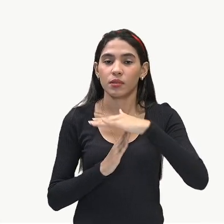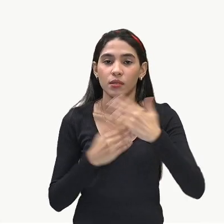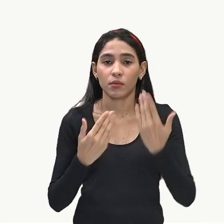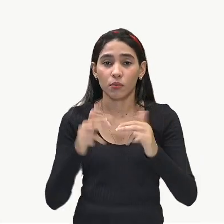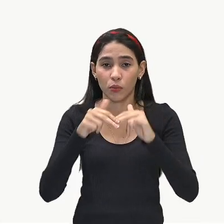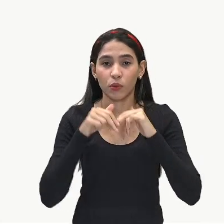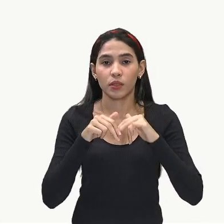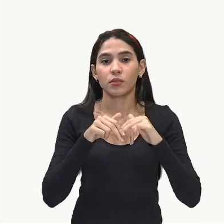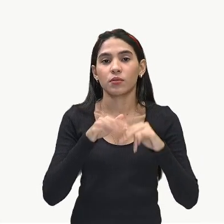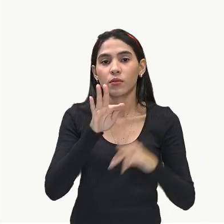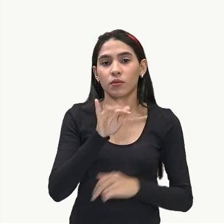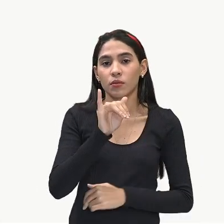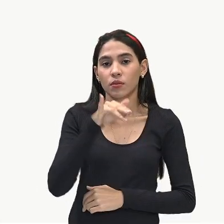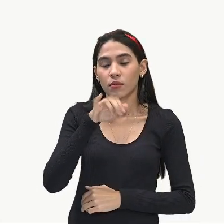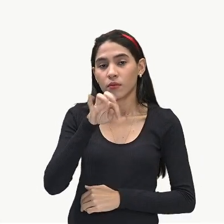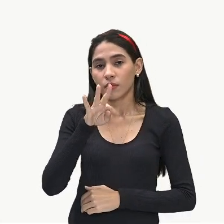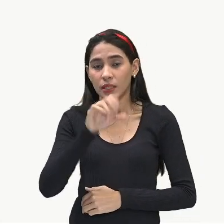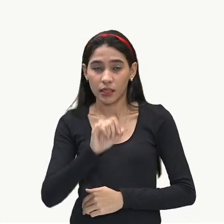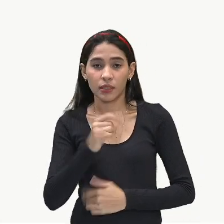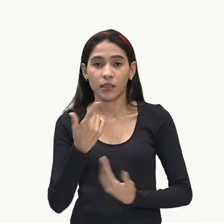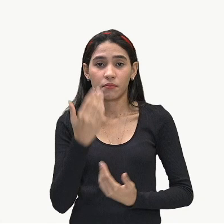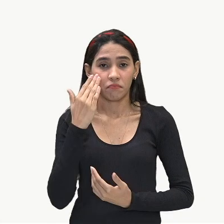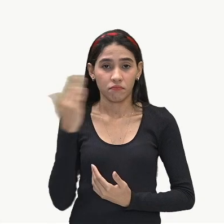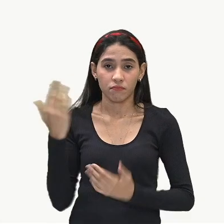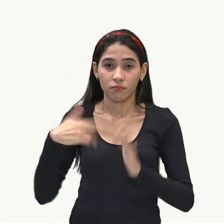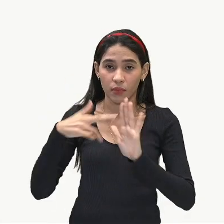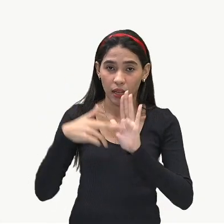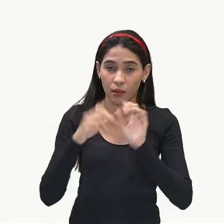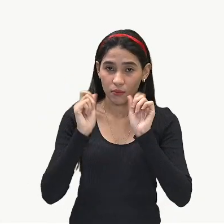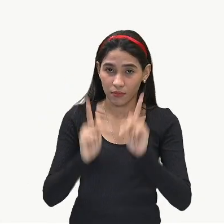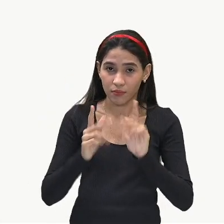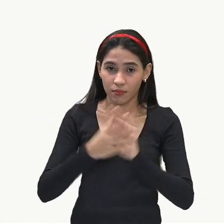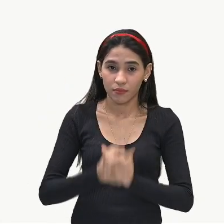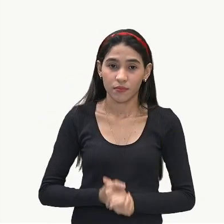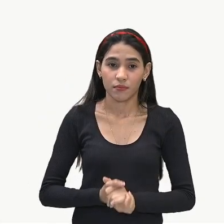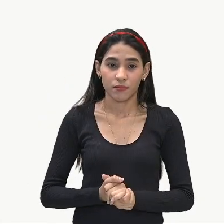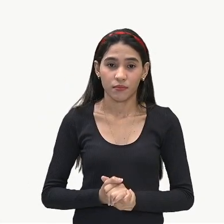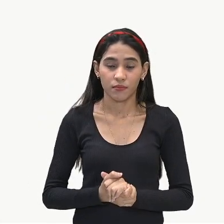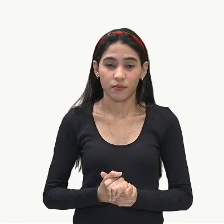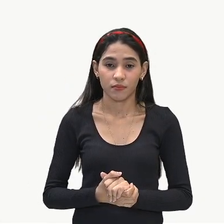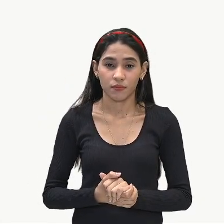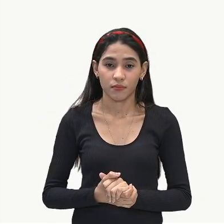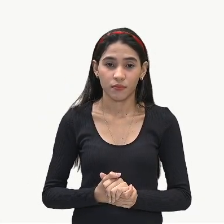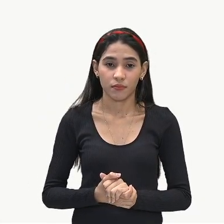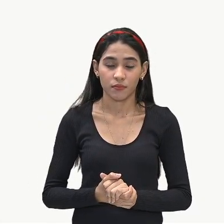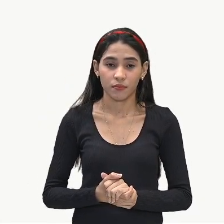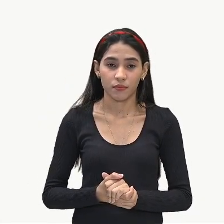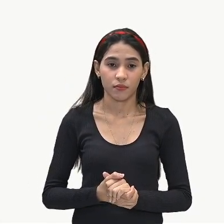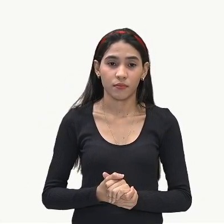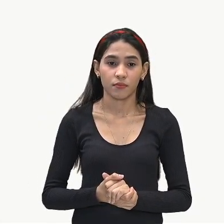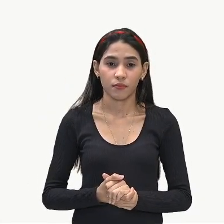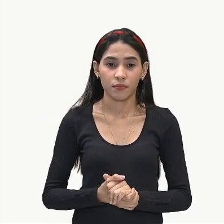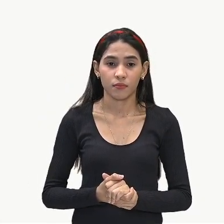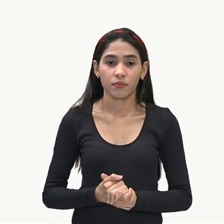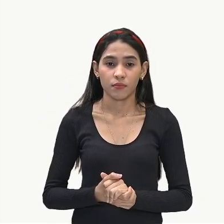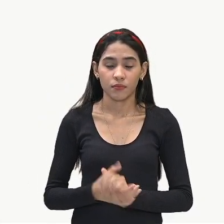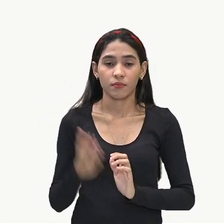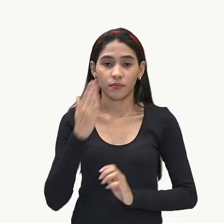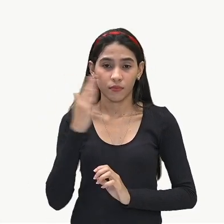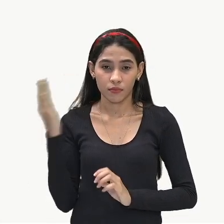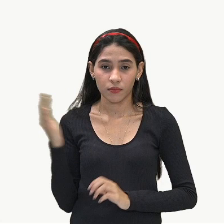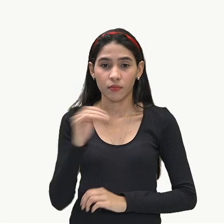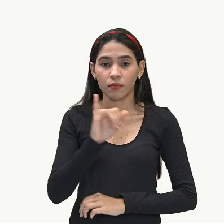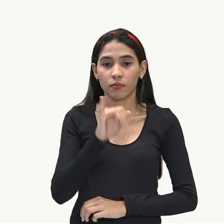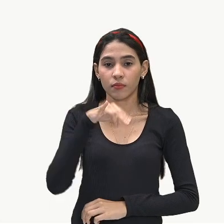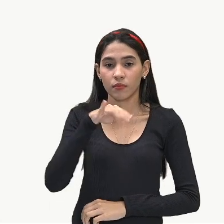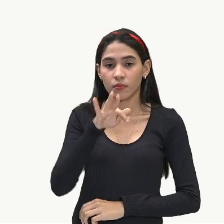é basicamente isso daí. Bacana? Seguindo com a sequência infinita